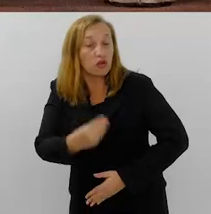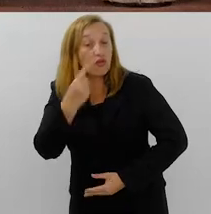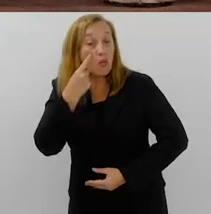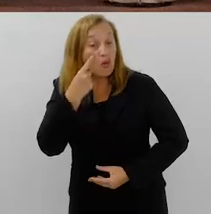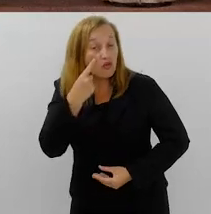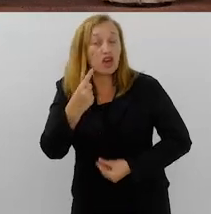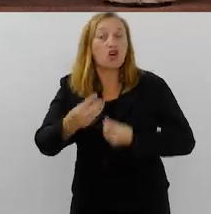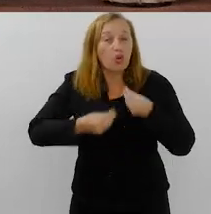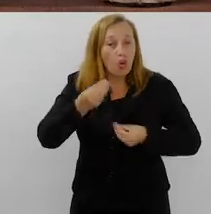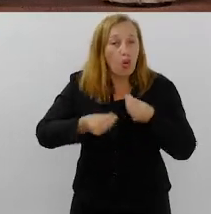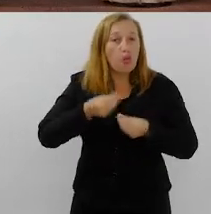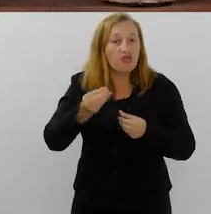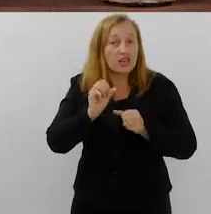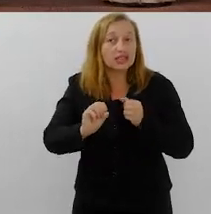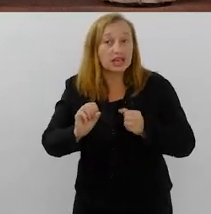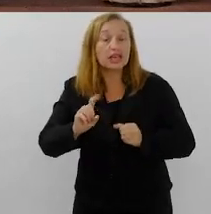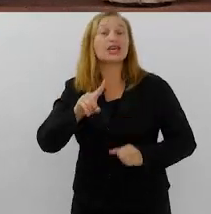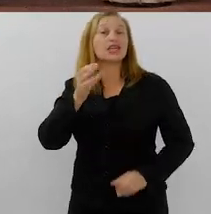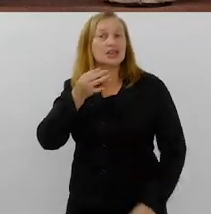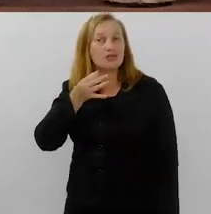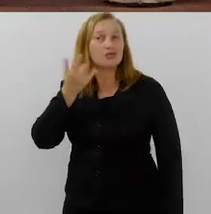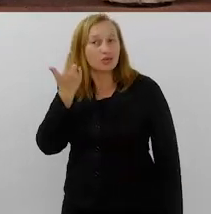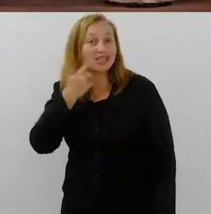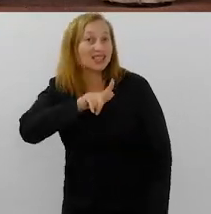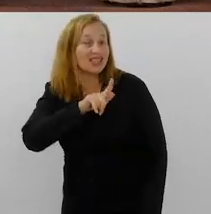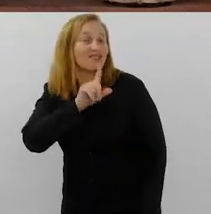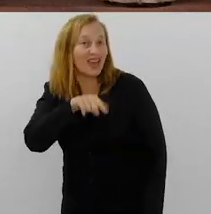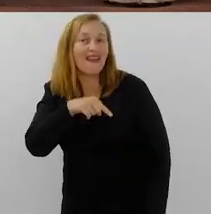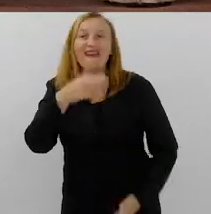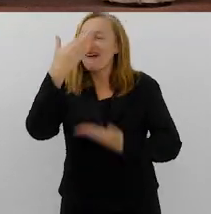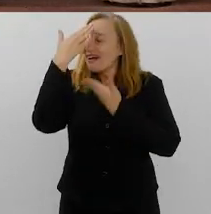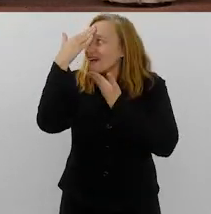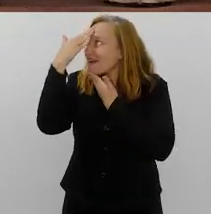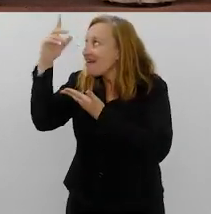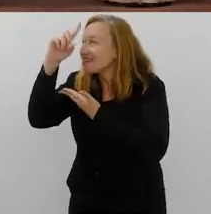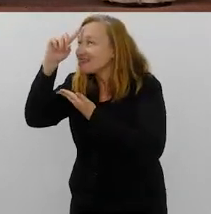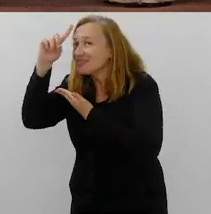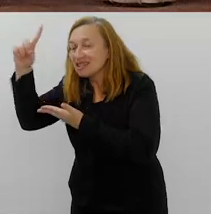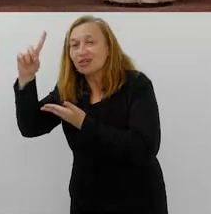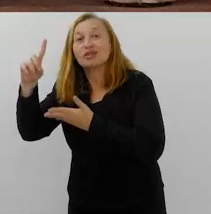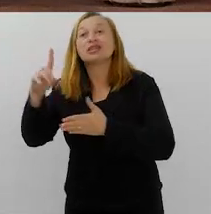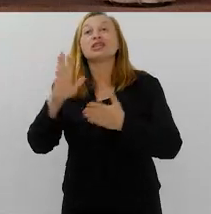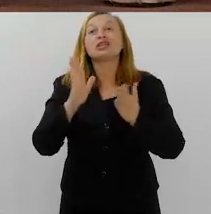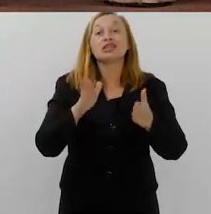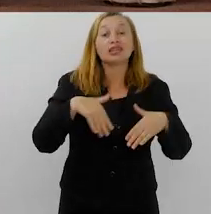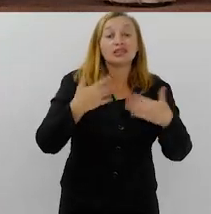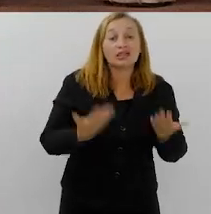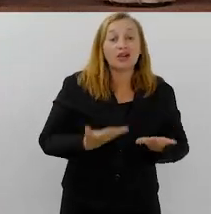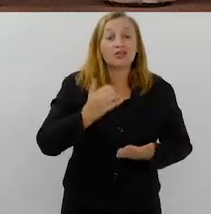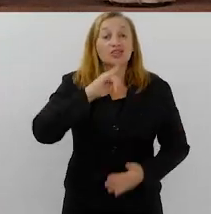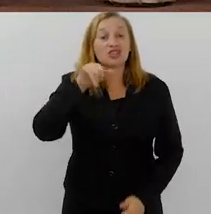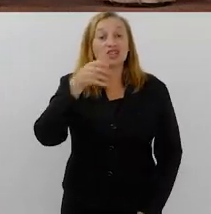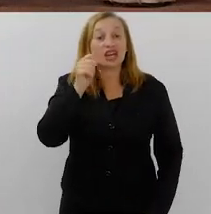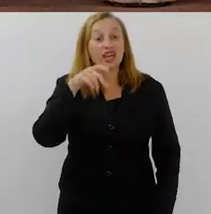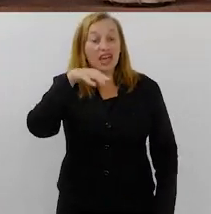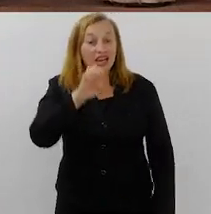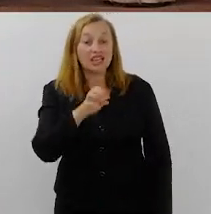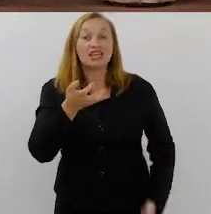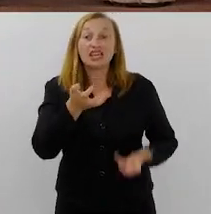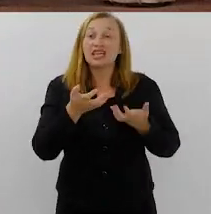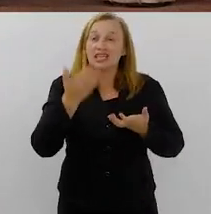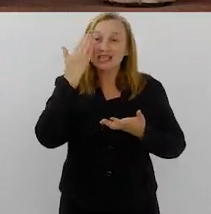ver de que forma né a gente vai fazer e deu certo Deu certo né Graças a Deus e aí Jaqueline eu queria saber de